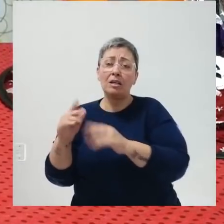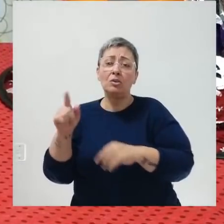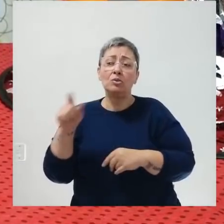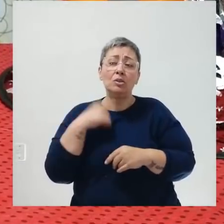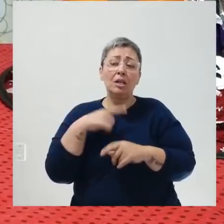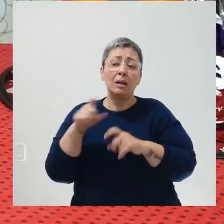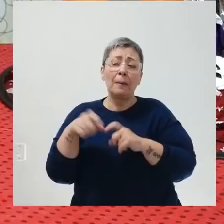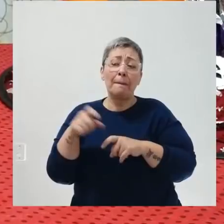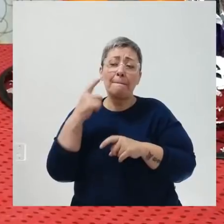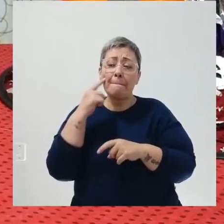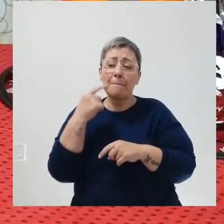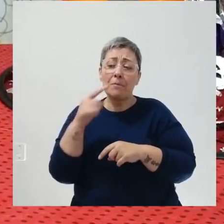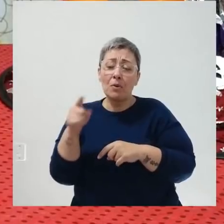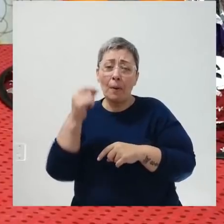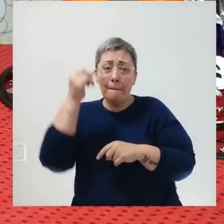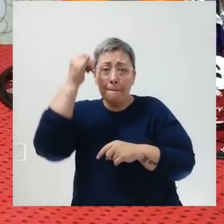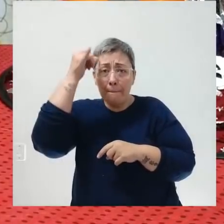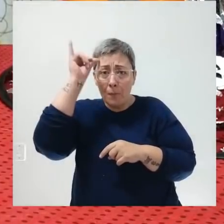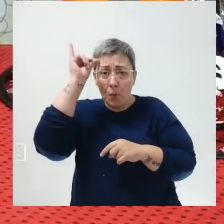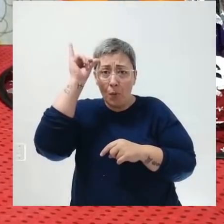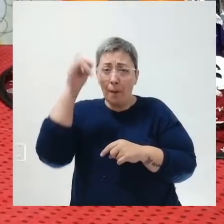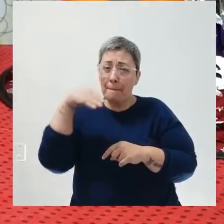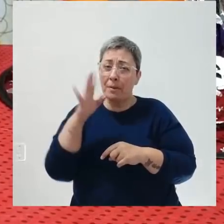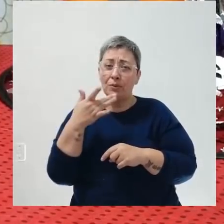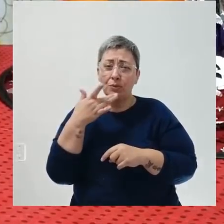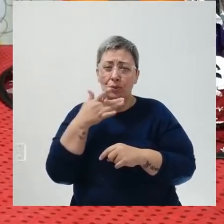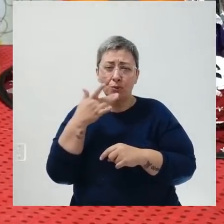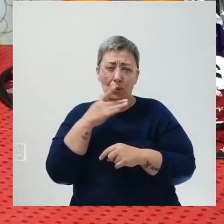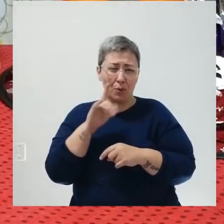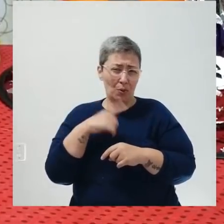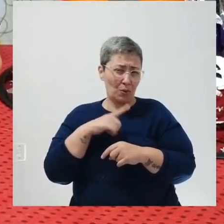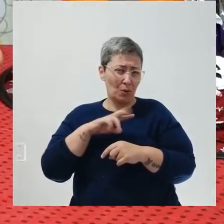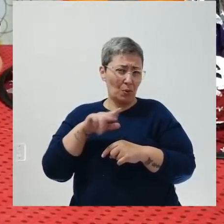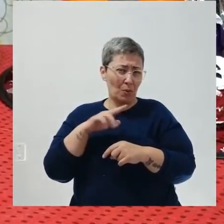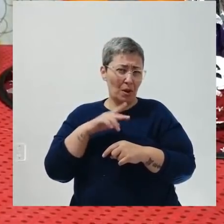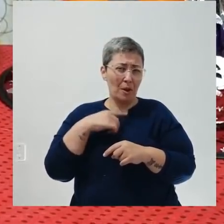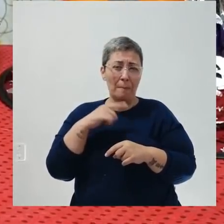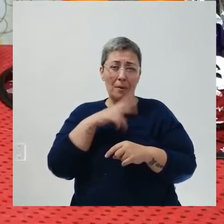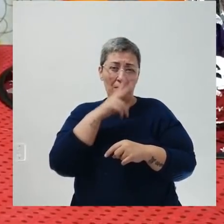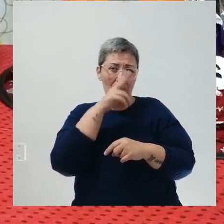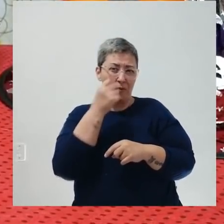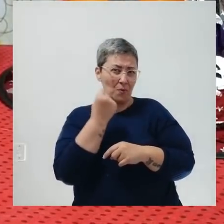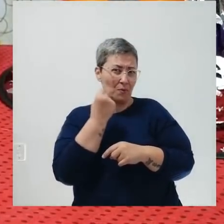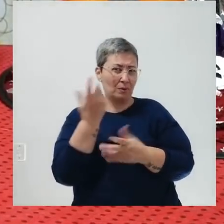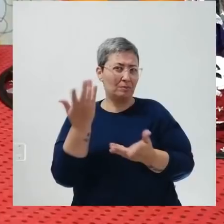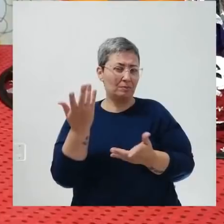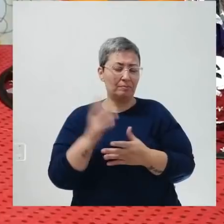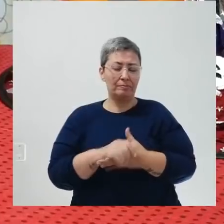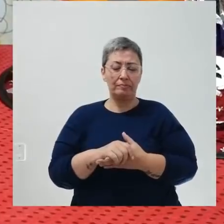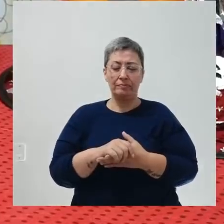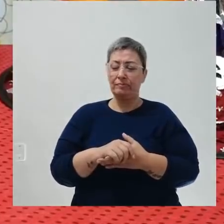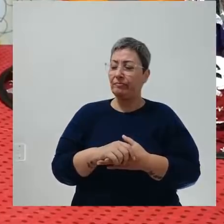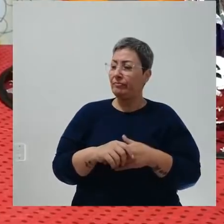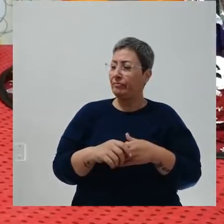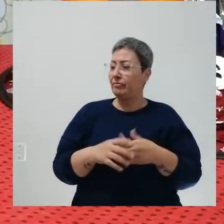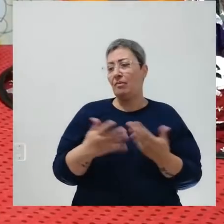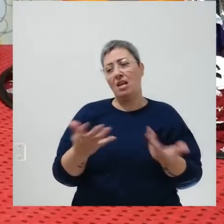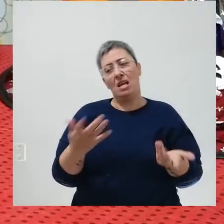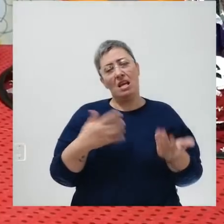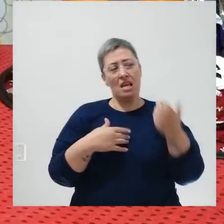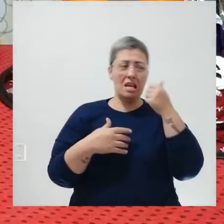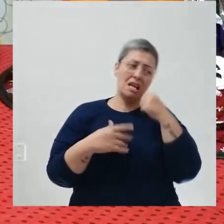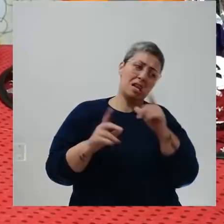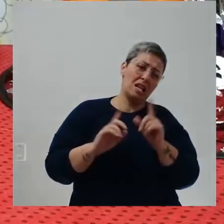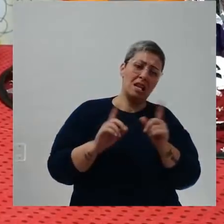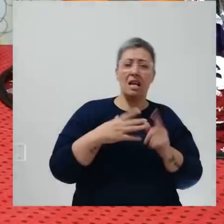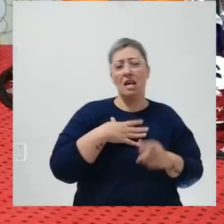ali, onde estão os bois, não é mais gostosa e mais forte do que a grama daqui? Ah, meu